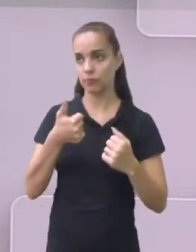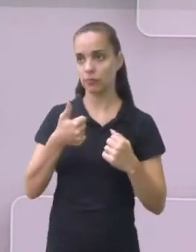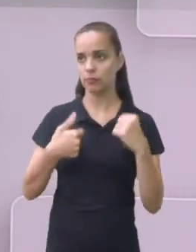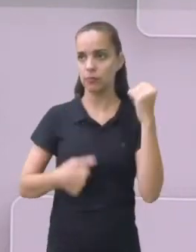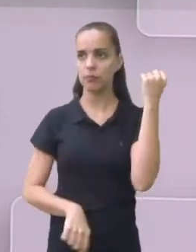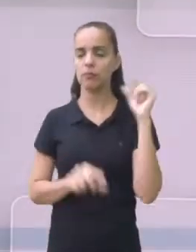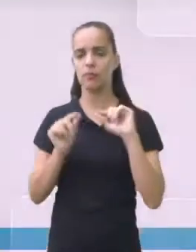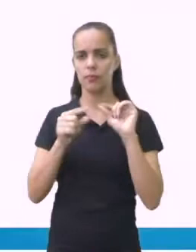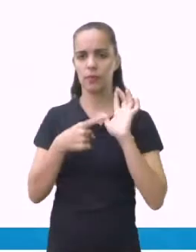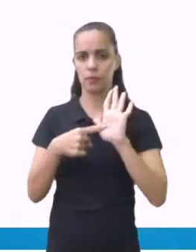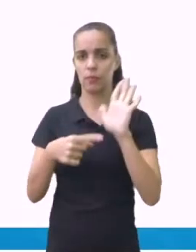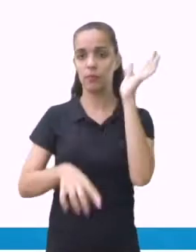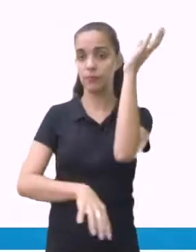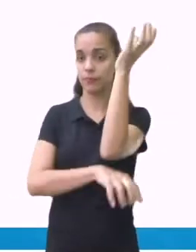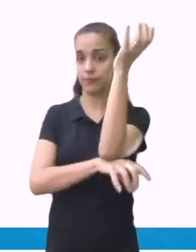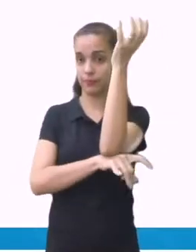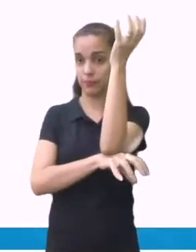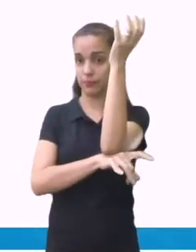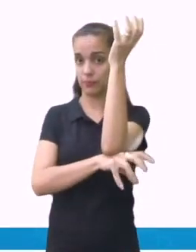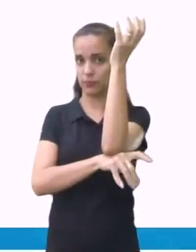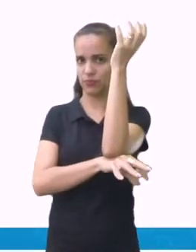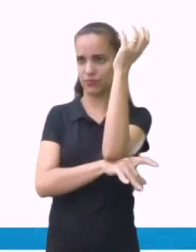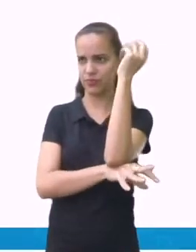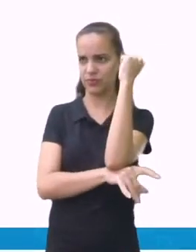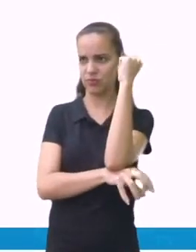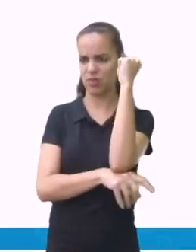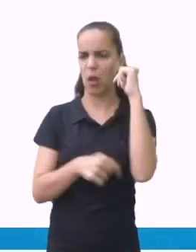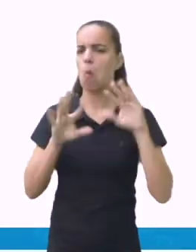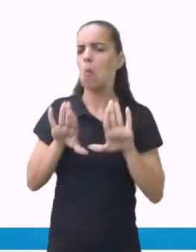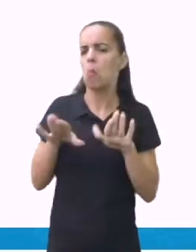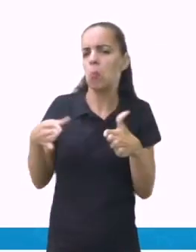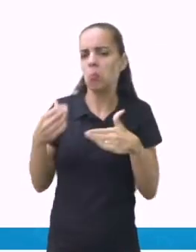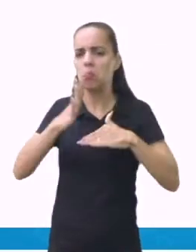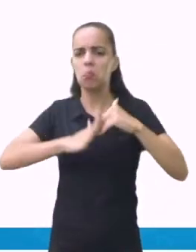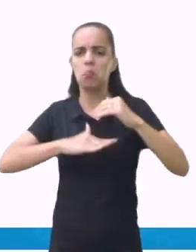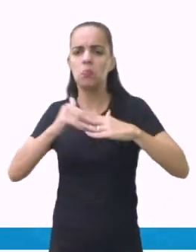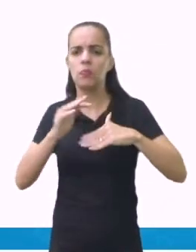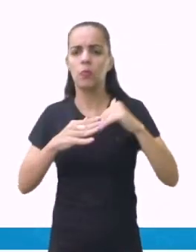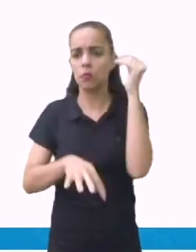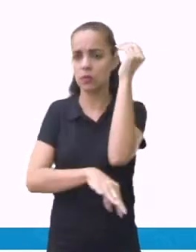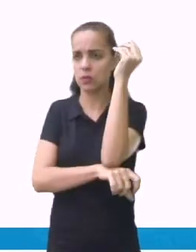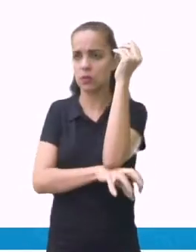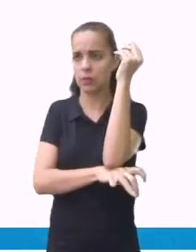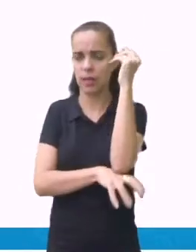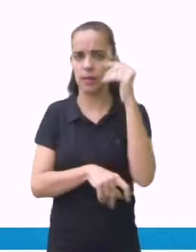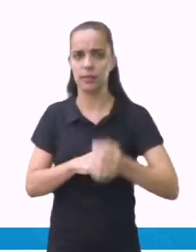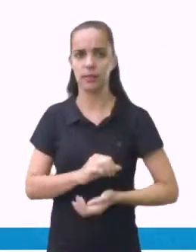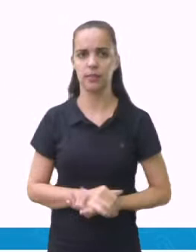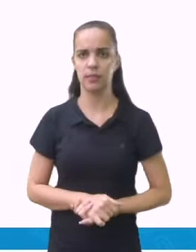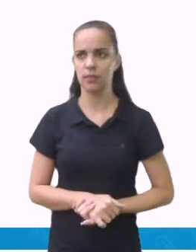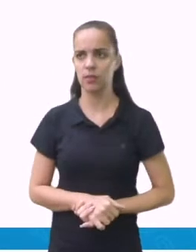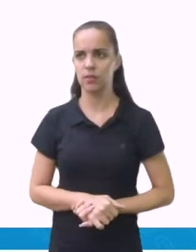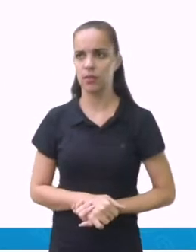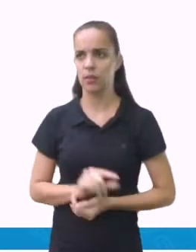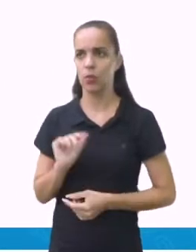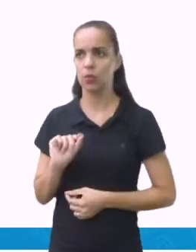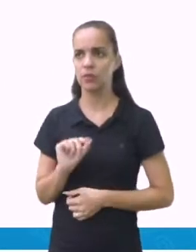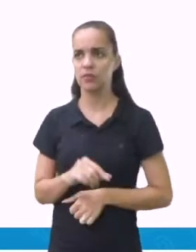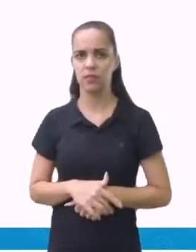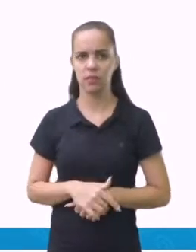Iniciando aqui pela raiz. Qual que é a função da raiz em uma planta? Então, a raiz,